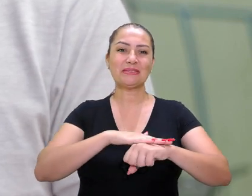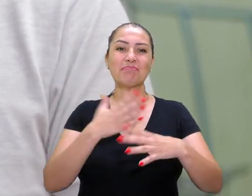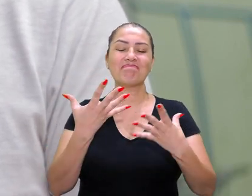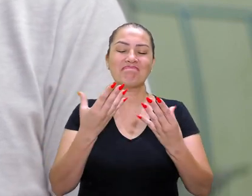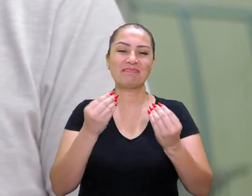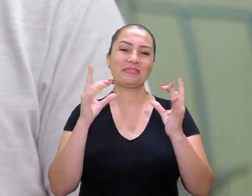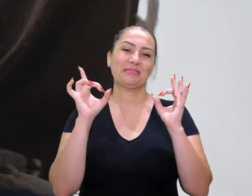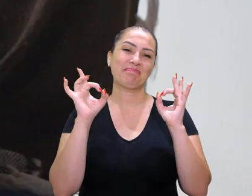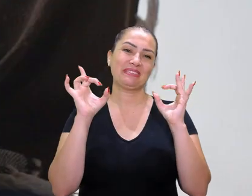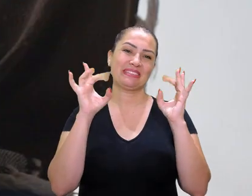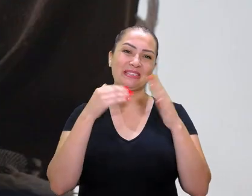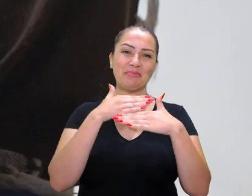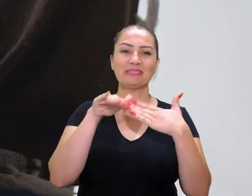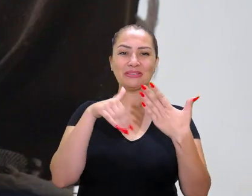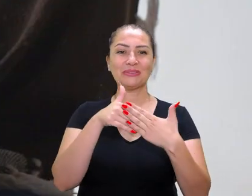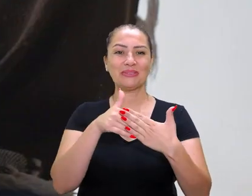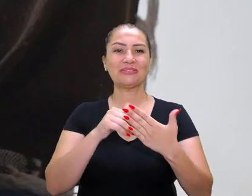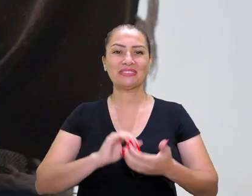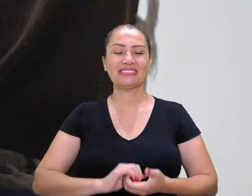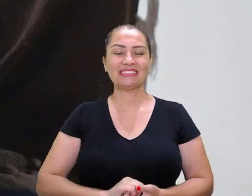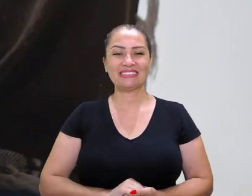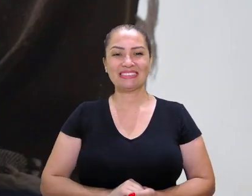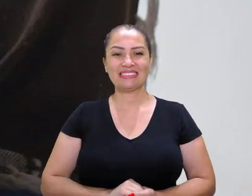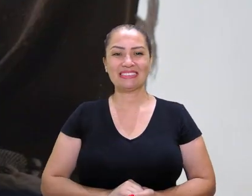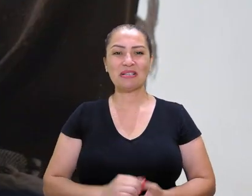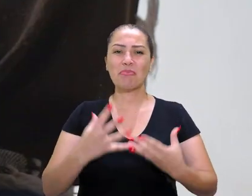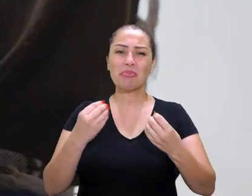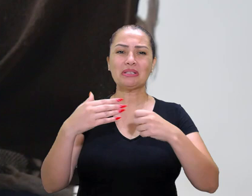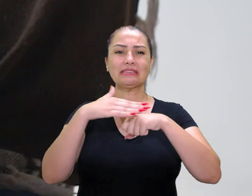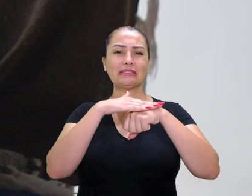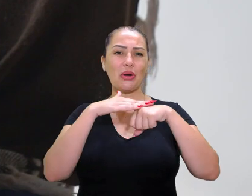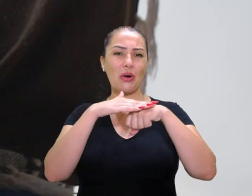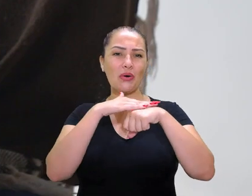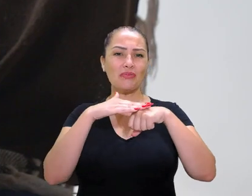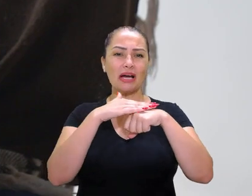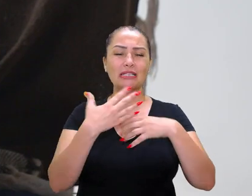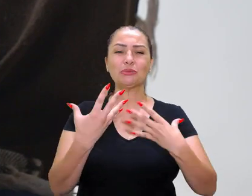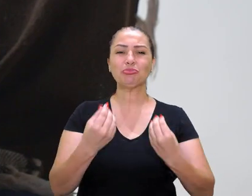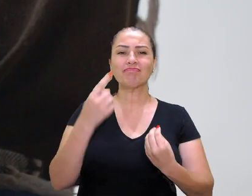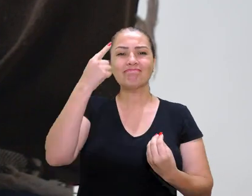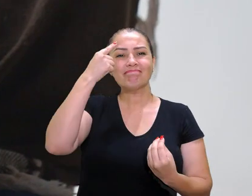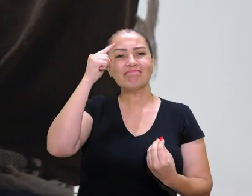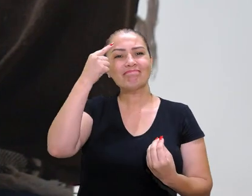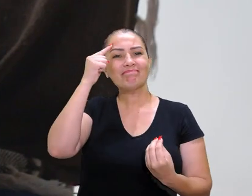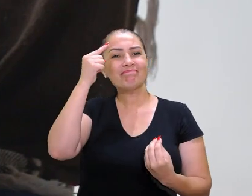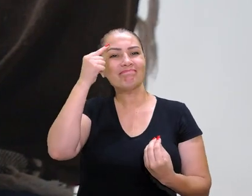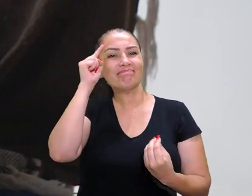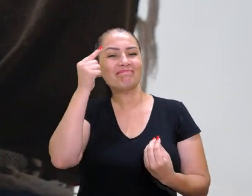especial, assim, para todo mundo. Isso aí, muitas conversas, muitas reflexões.